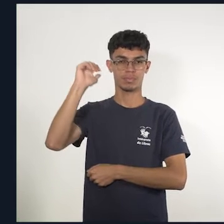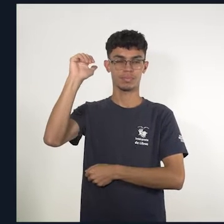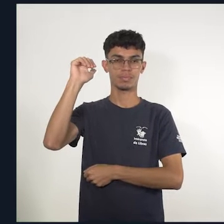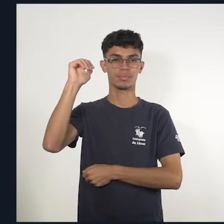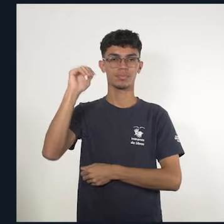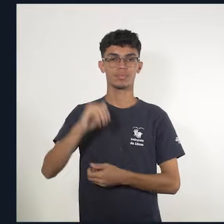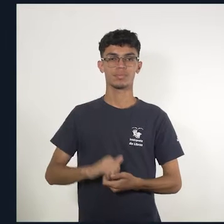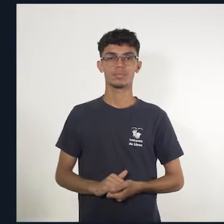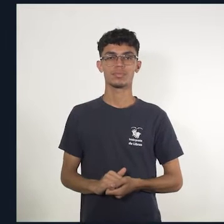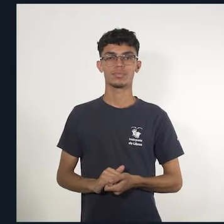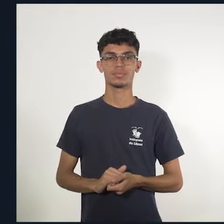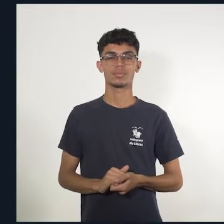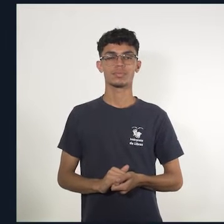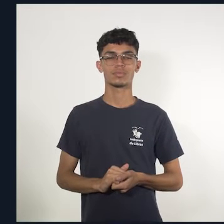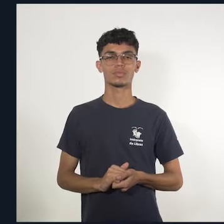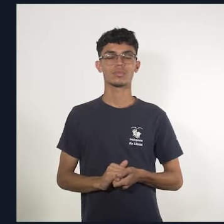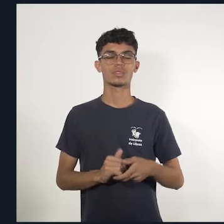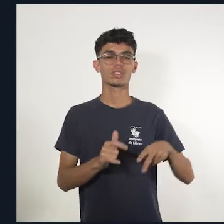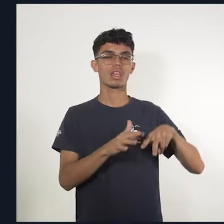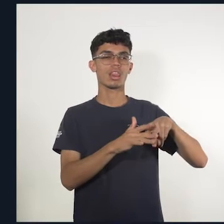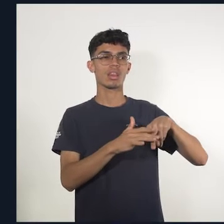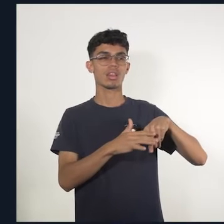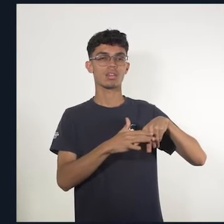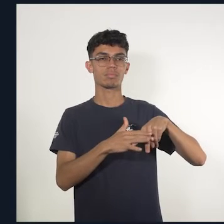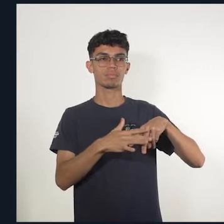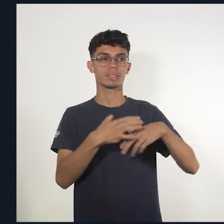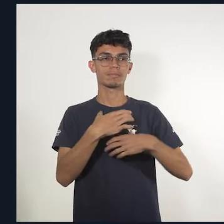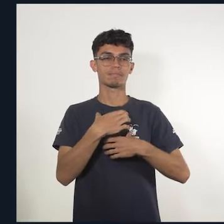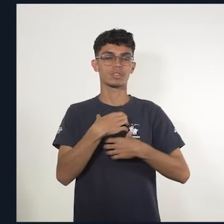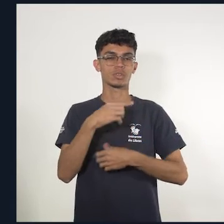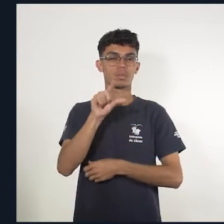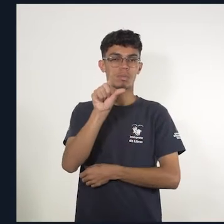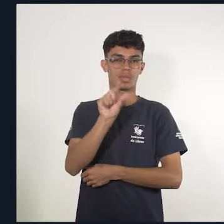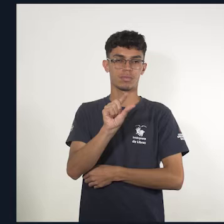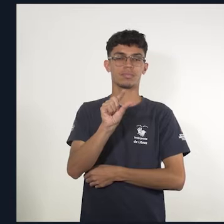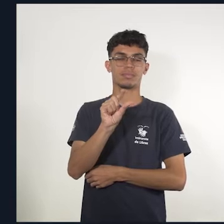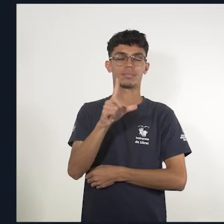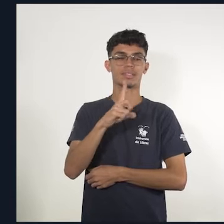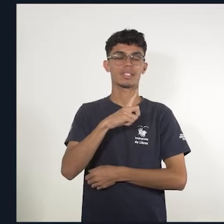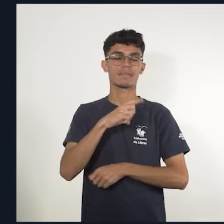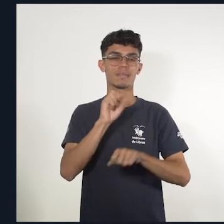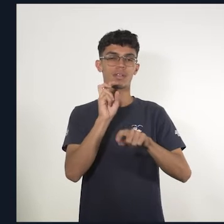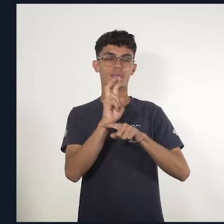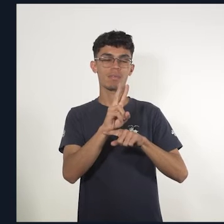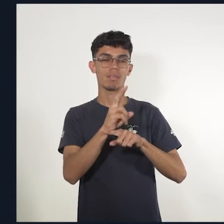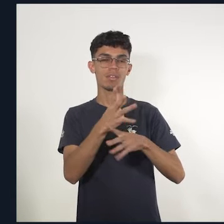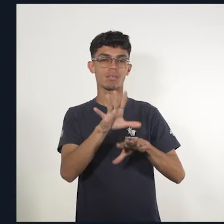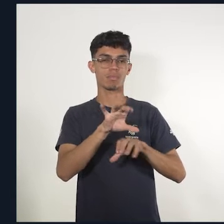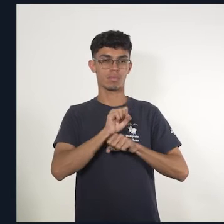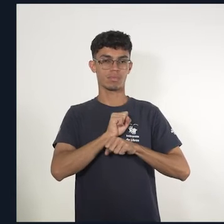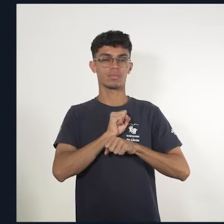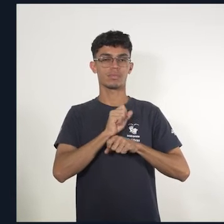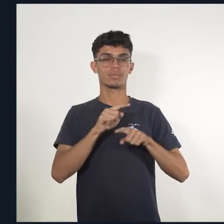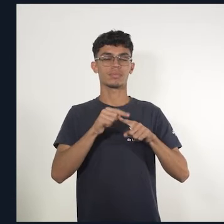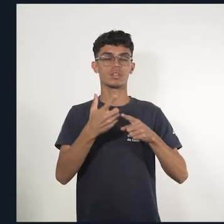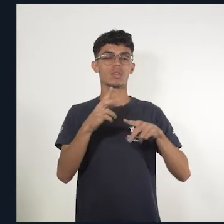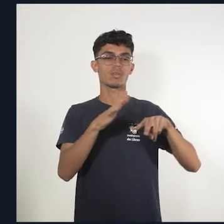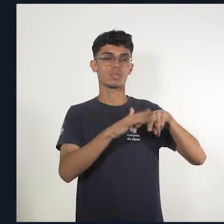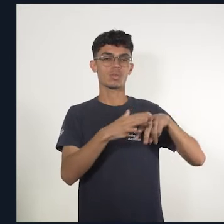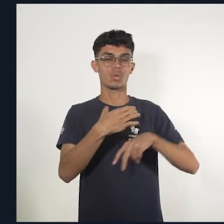menos sintomas. Então, portanto, contraem o vírus, apresentam menos sintomas e